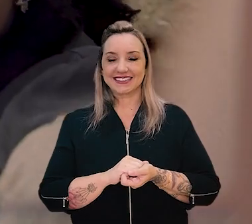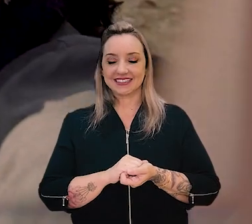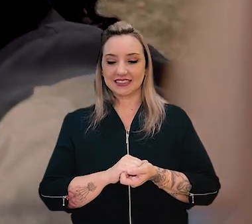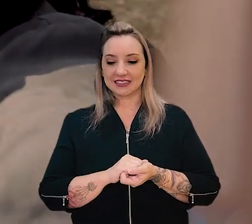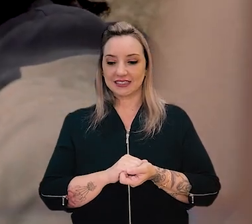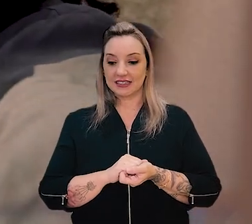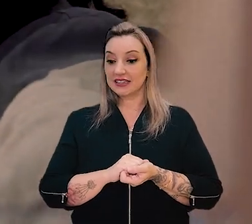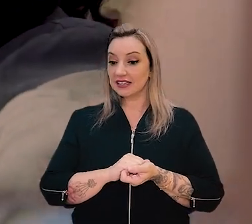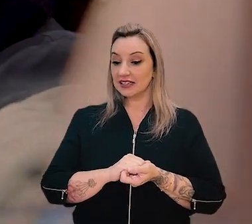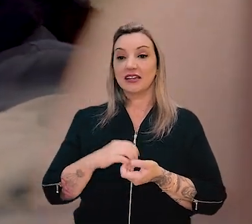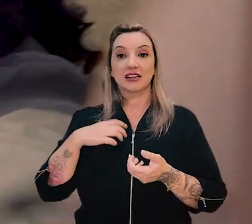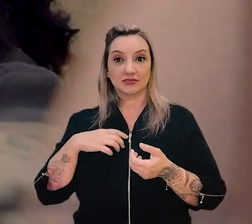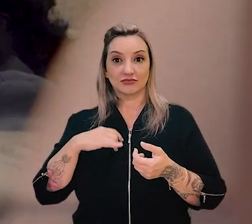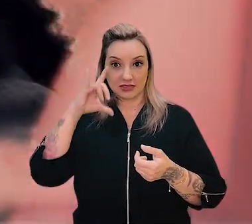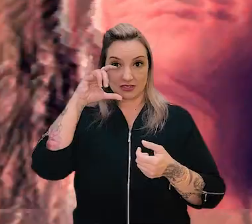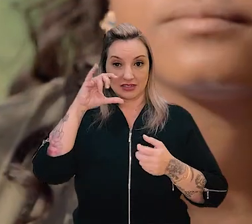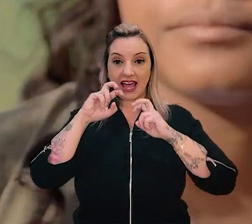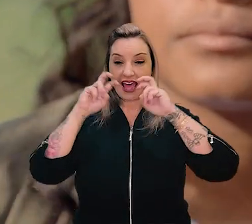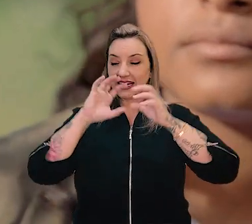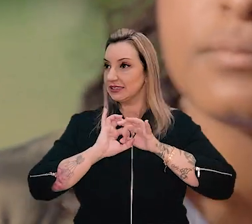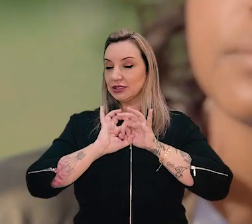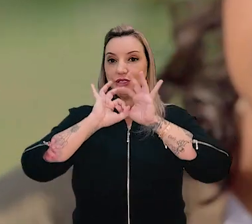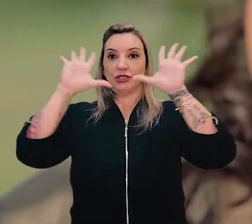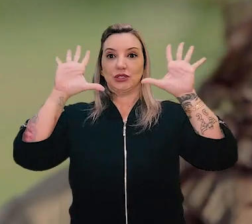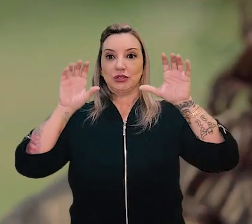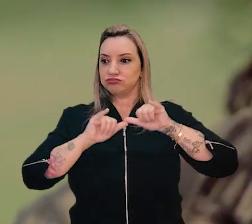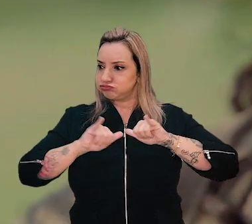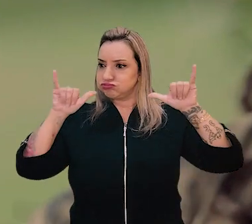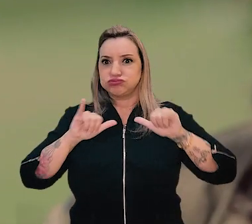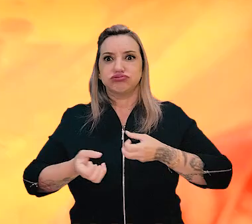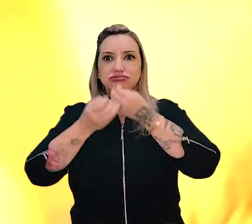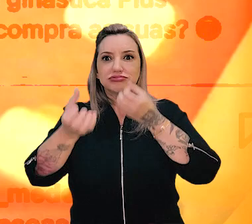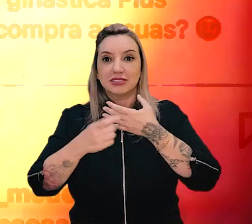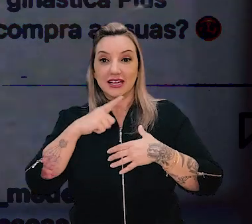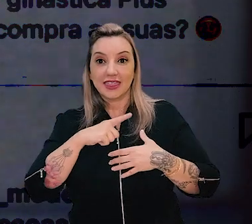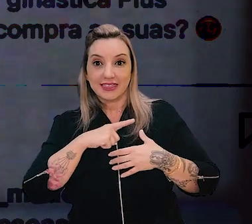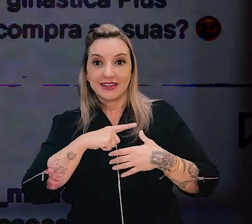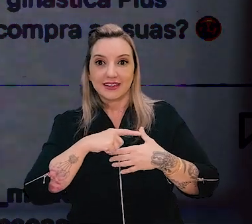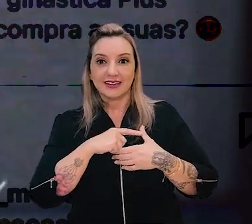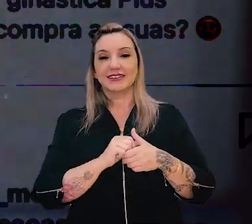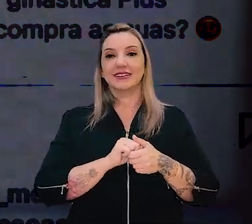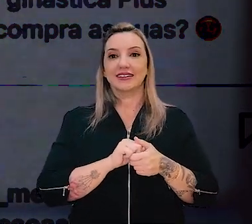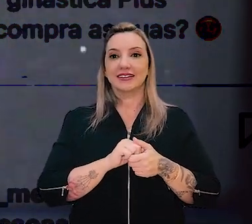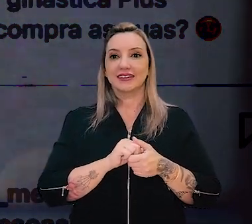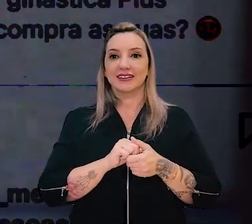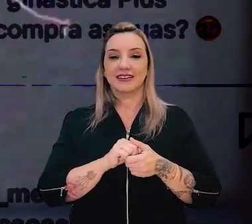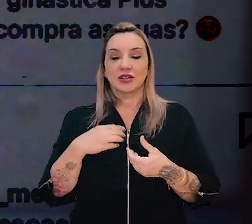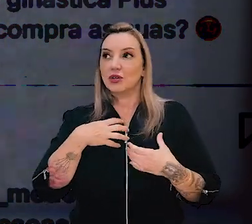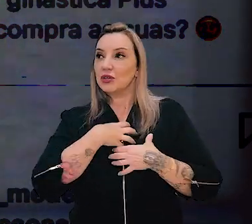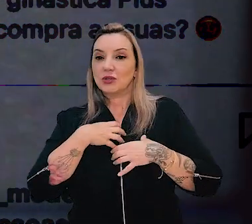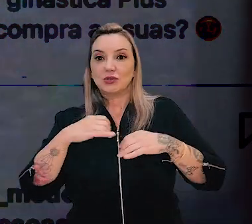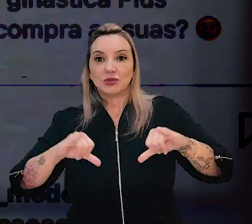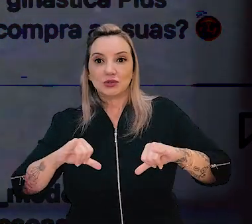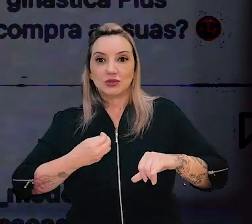Meu Instagram foi um grito de liberdade mesmo, né? Que eu queria espalhar a informação que eu tinha, espalhar o que eu passei